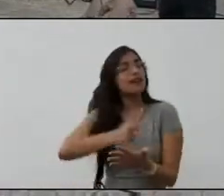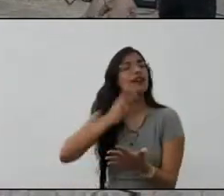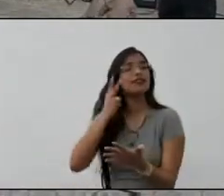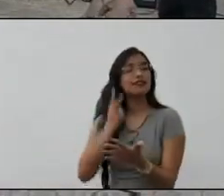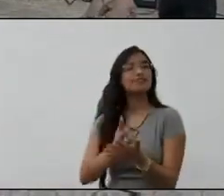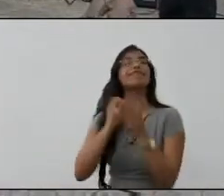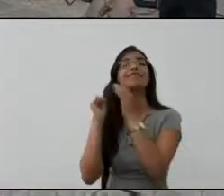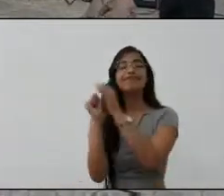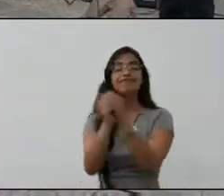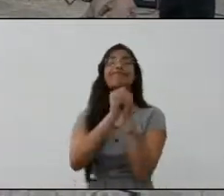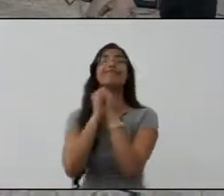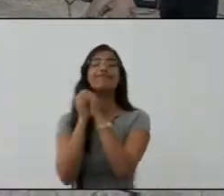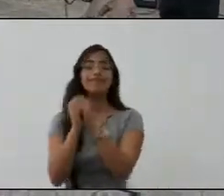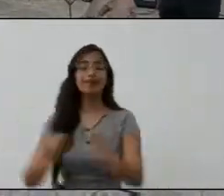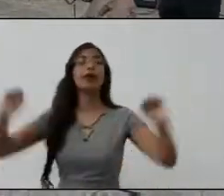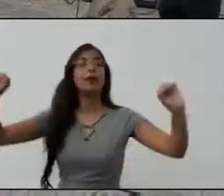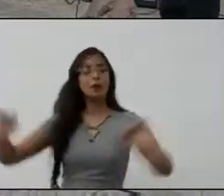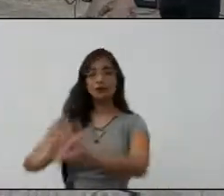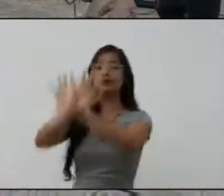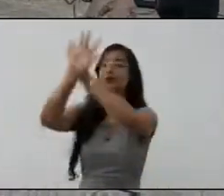ninguém, pra sempre.